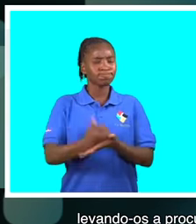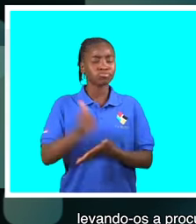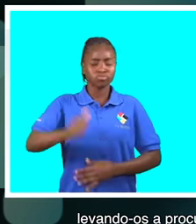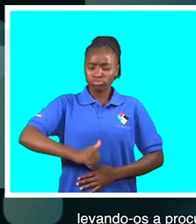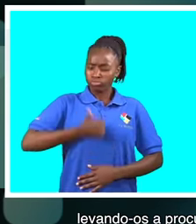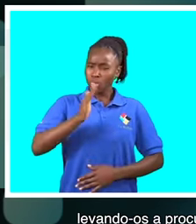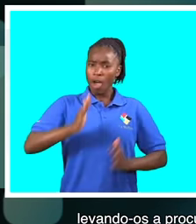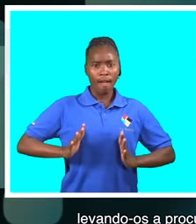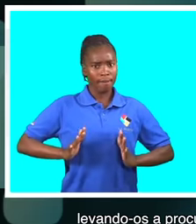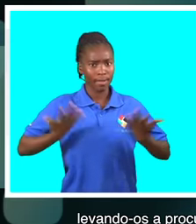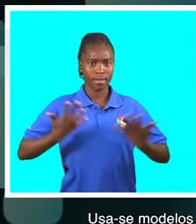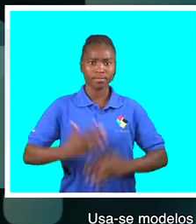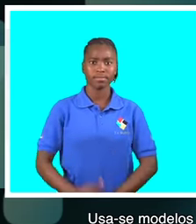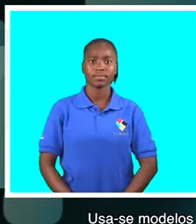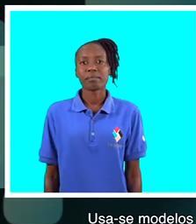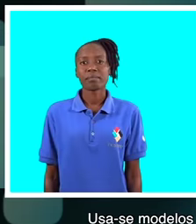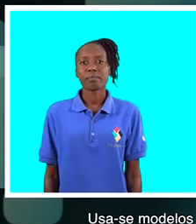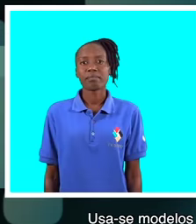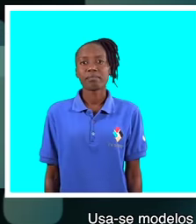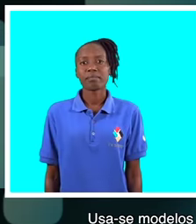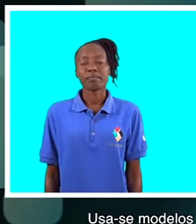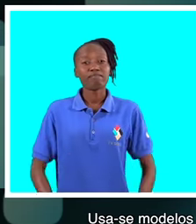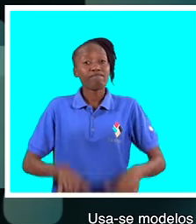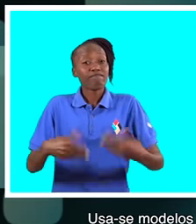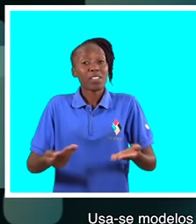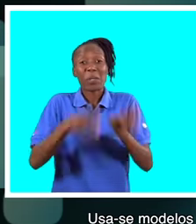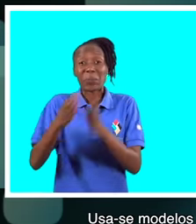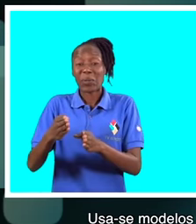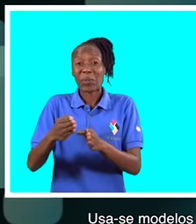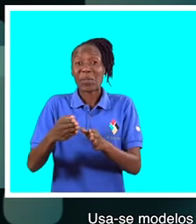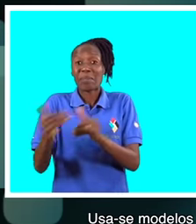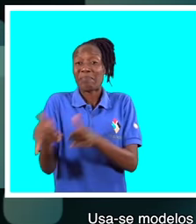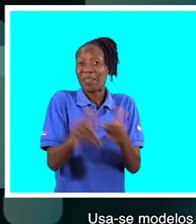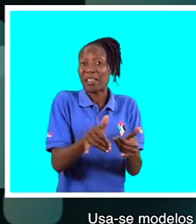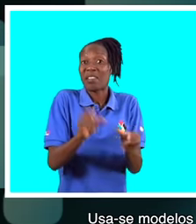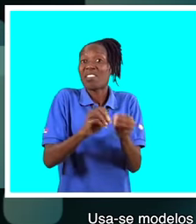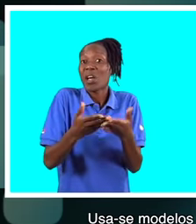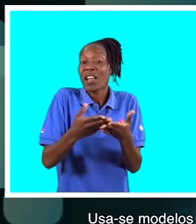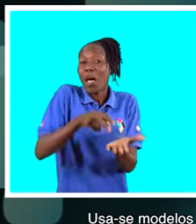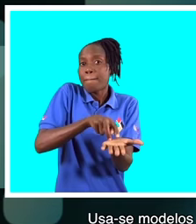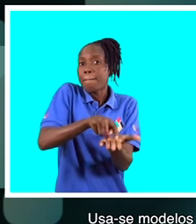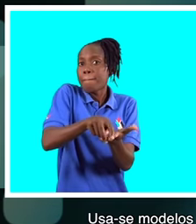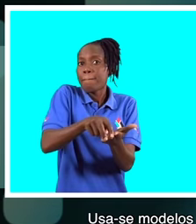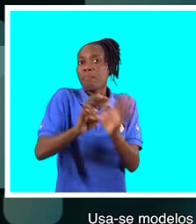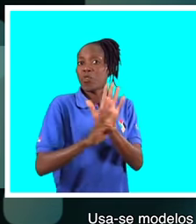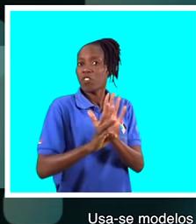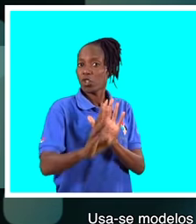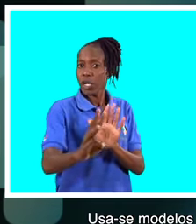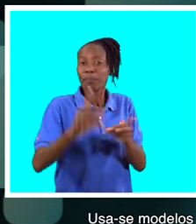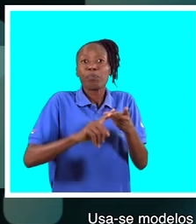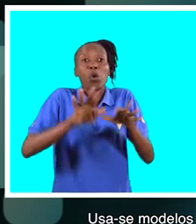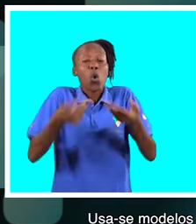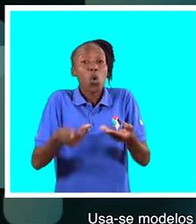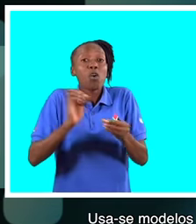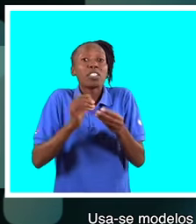alternativas para a sobrevivência. Só usa-se mais modelos quando é para fazer o desfile de Fashion Week. Ou